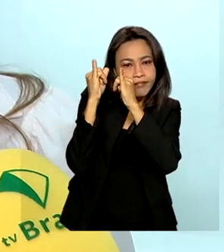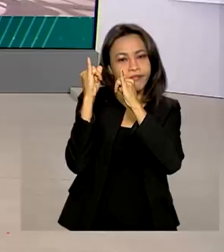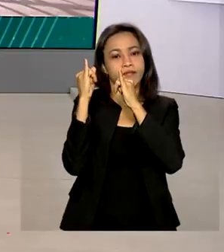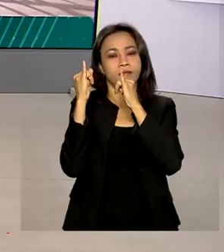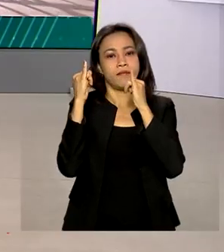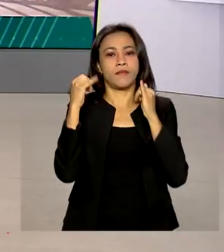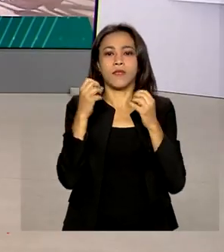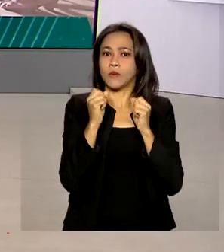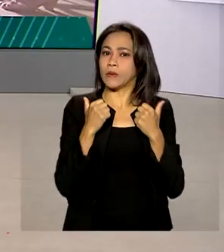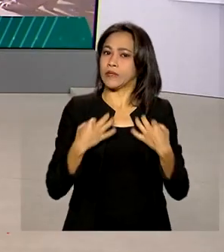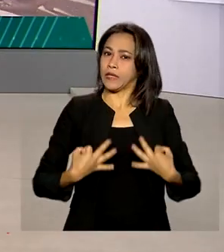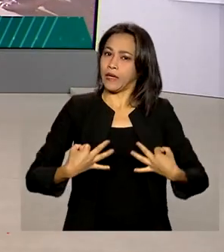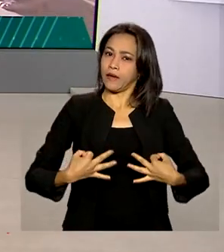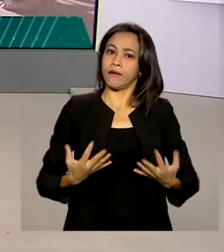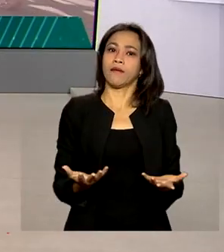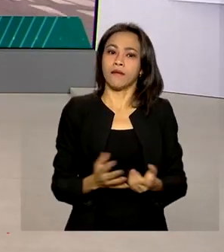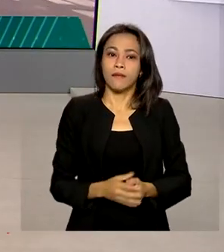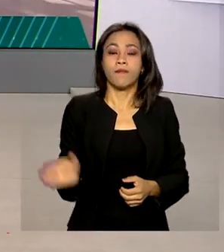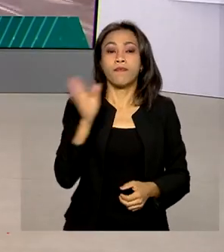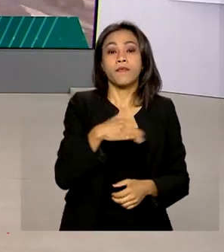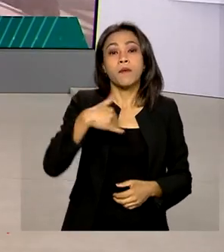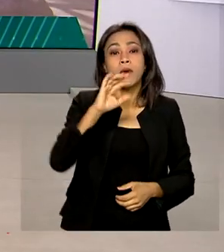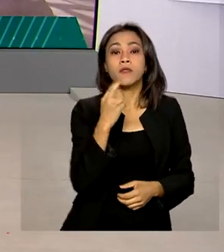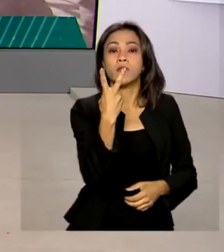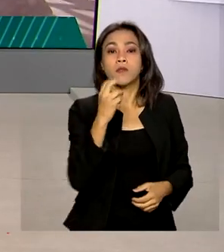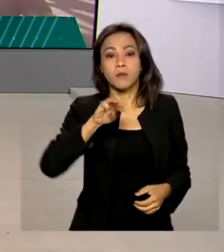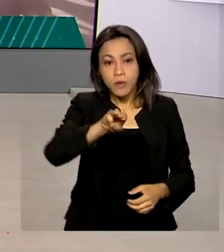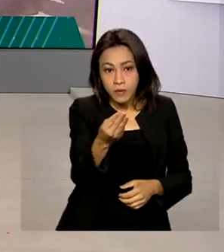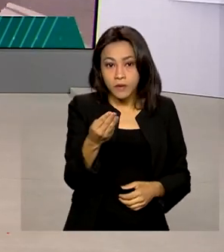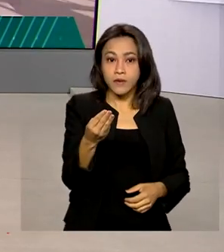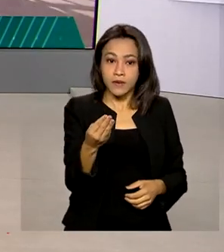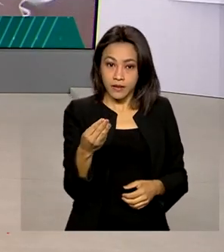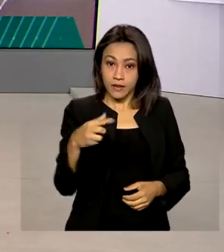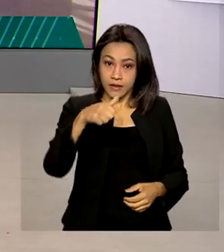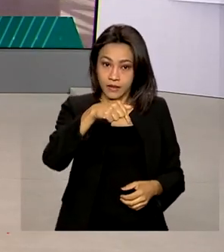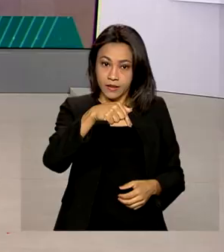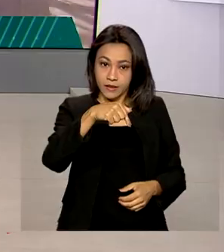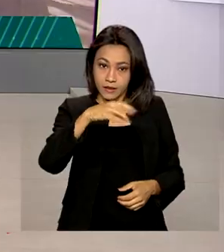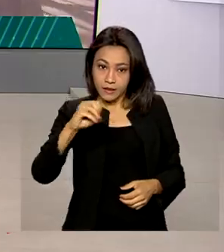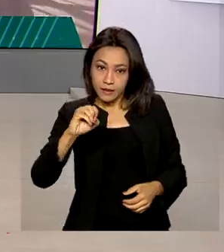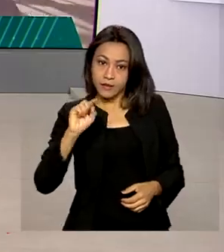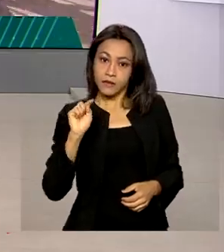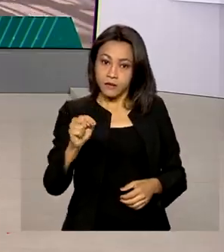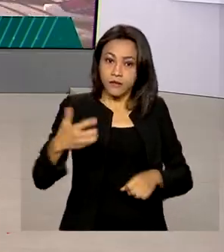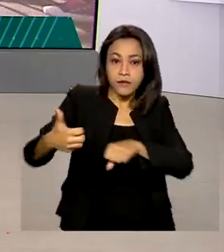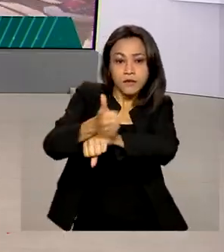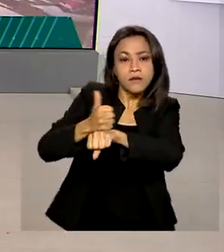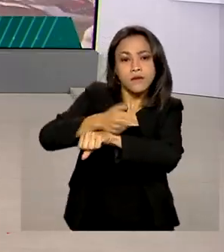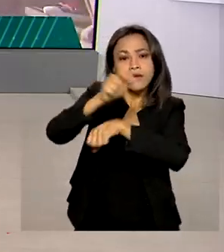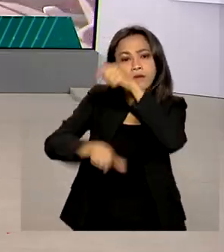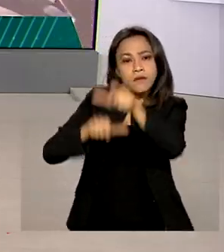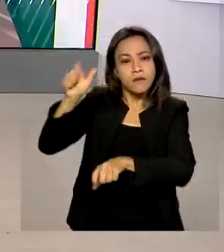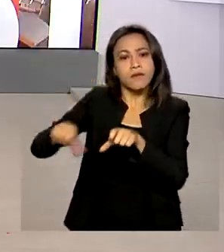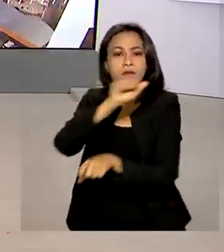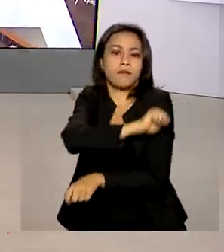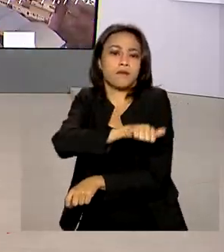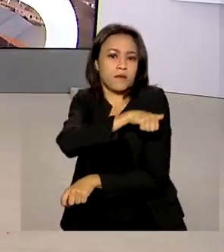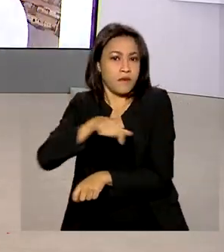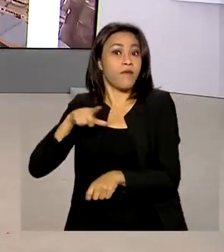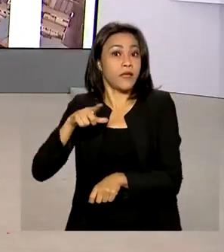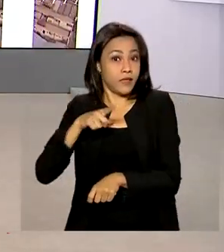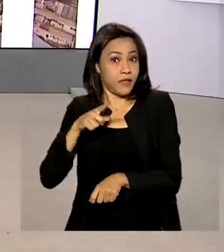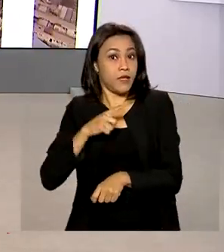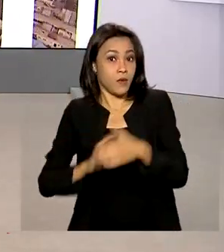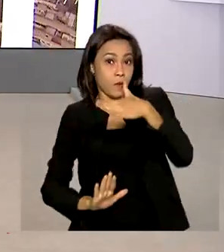tudo certo mas o 2600000 profissionais de enfermagem vão ter um piso salarial no país